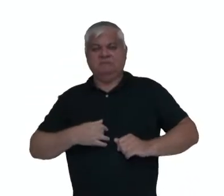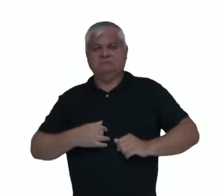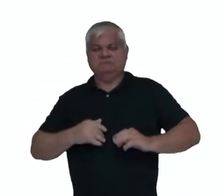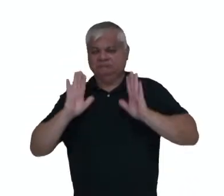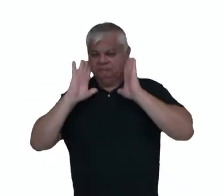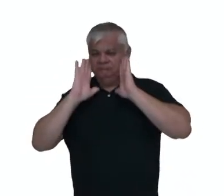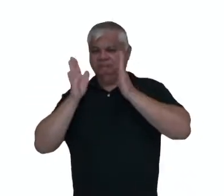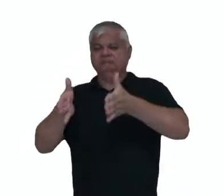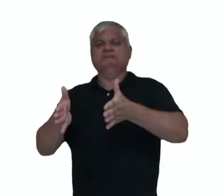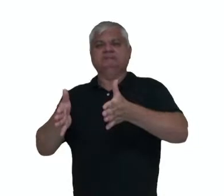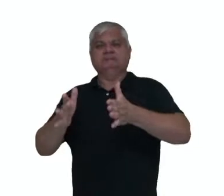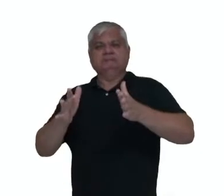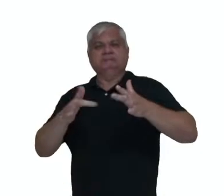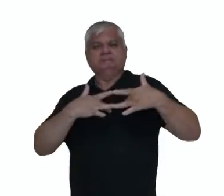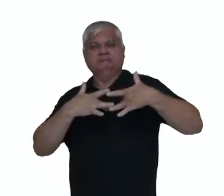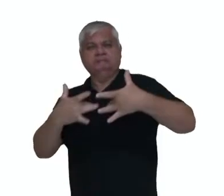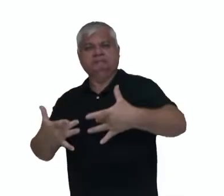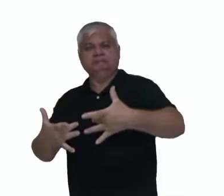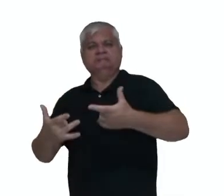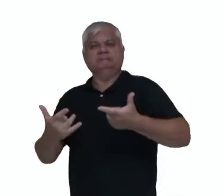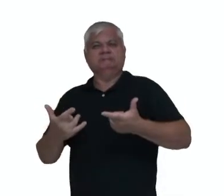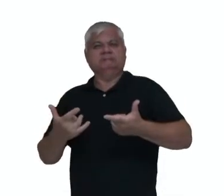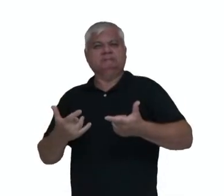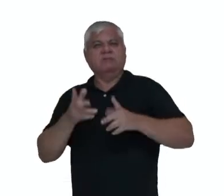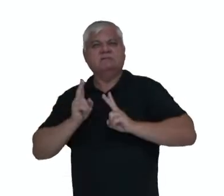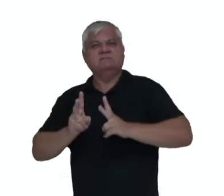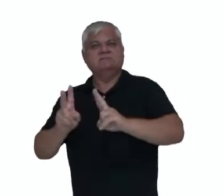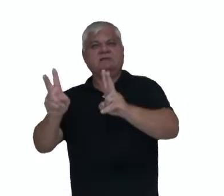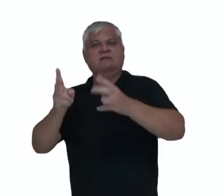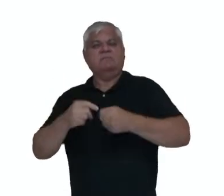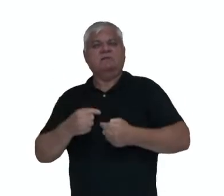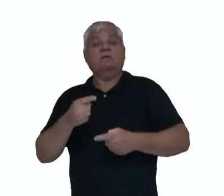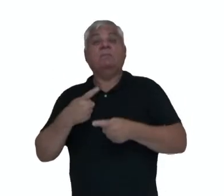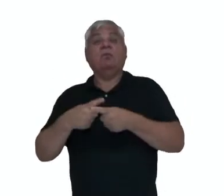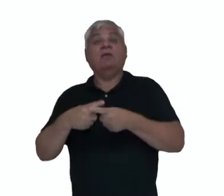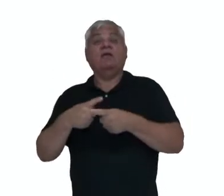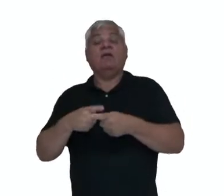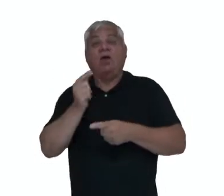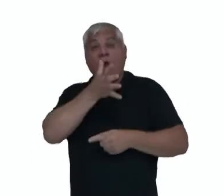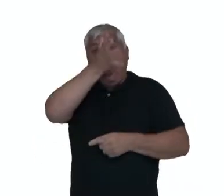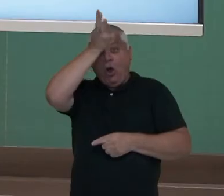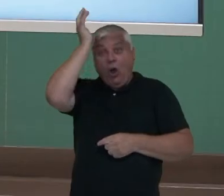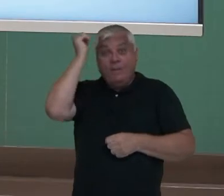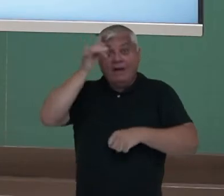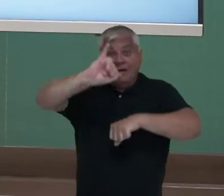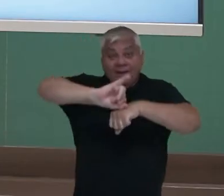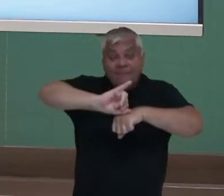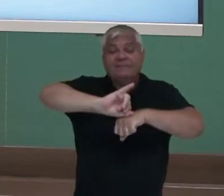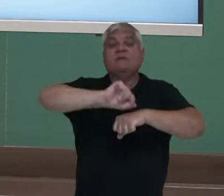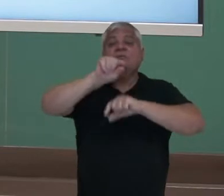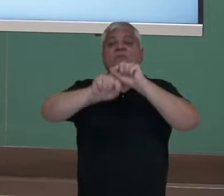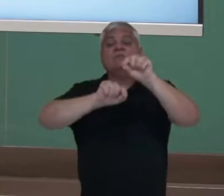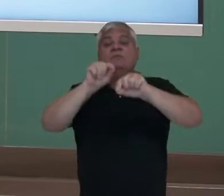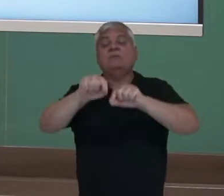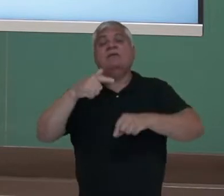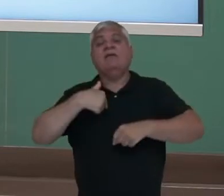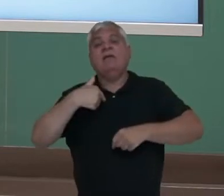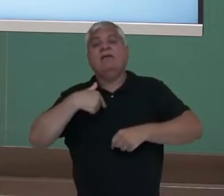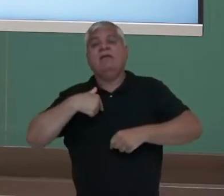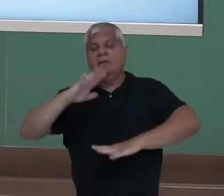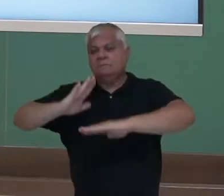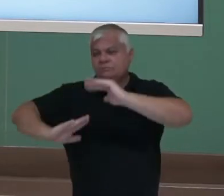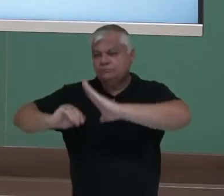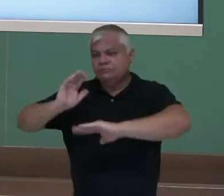das conquistas e as guerras cada vez mais longe e distante de Roma, vai levar a uma profissionalização desse